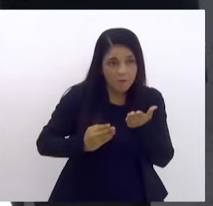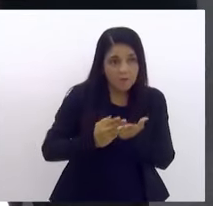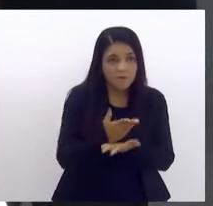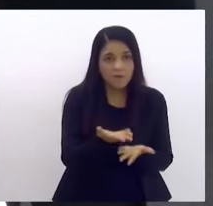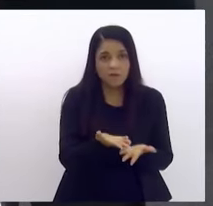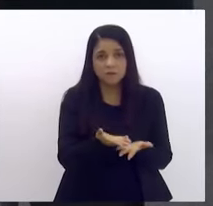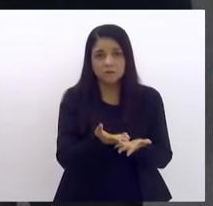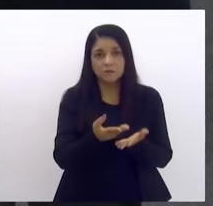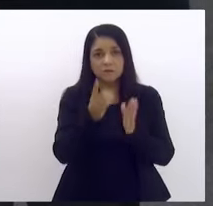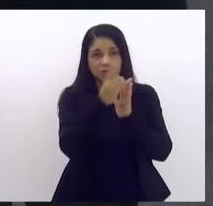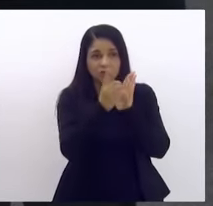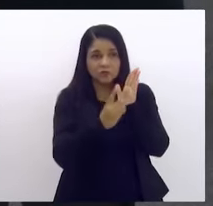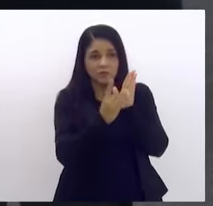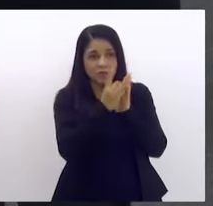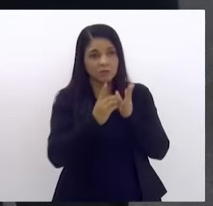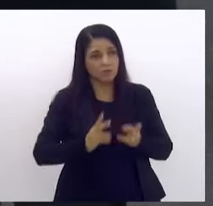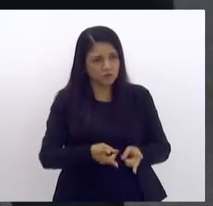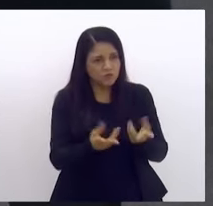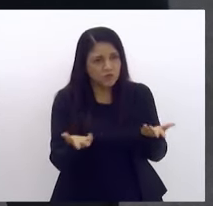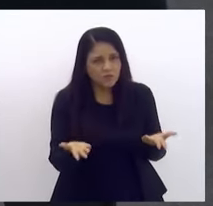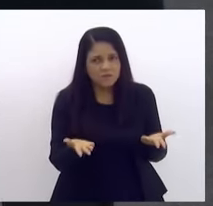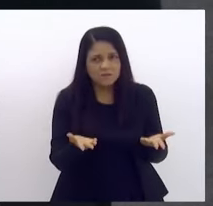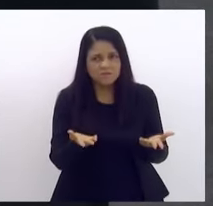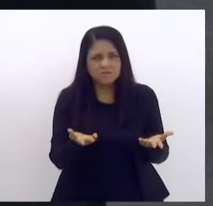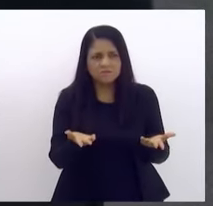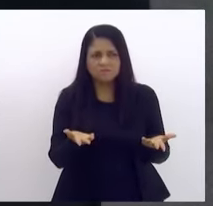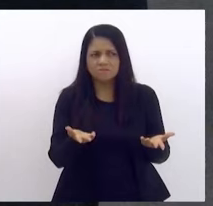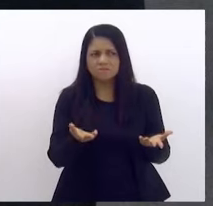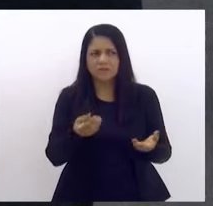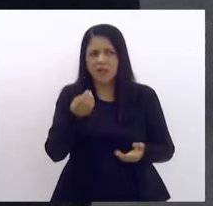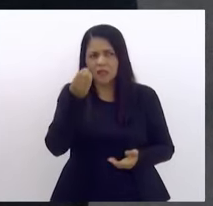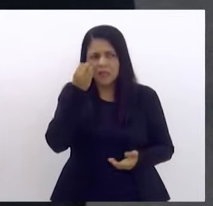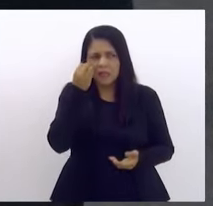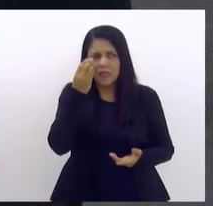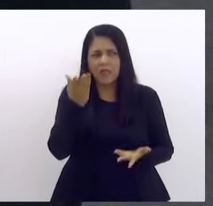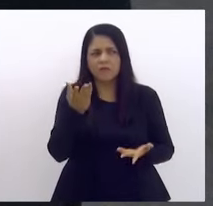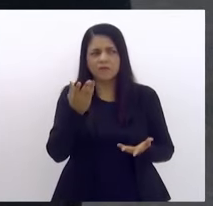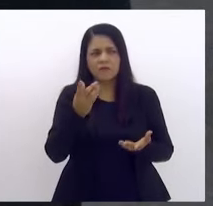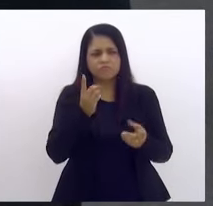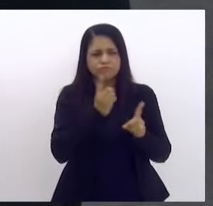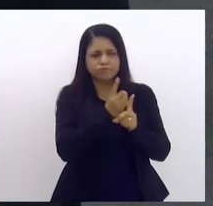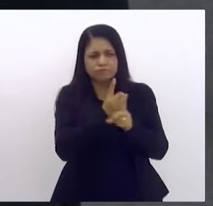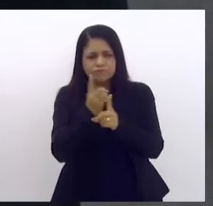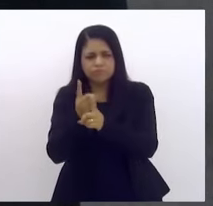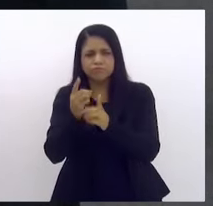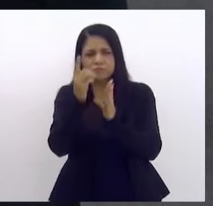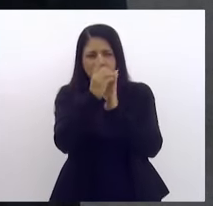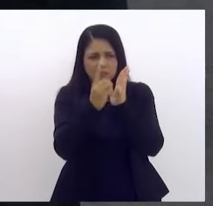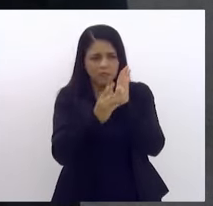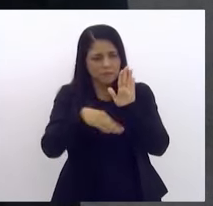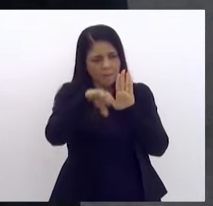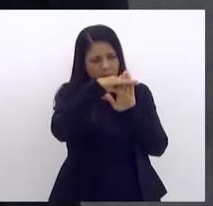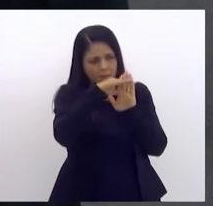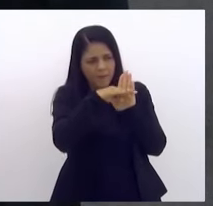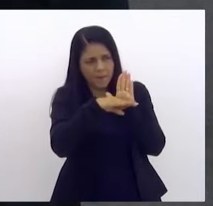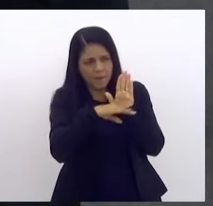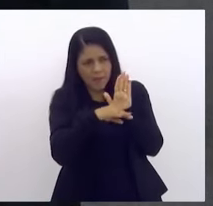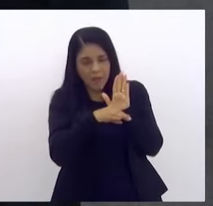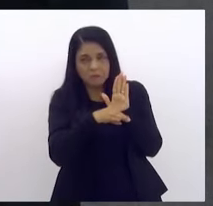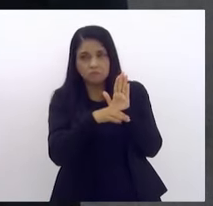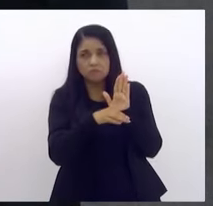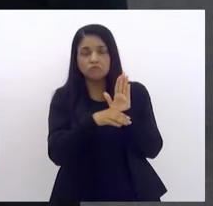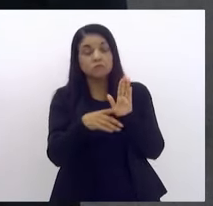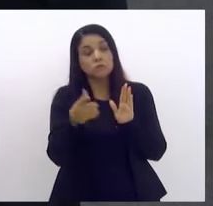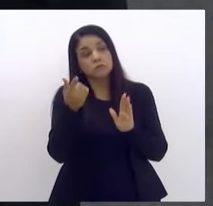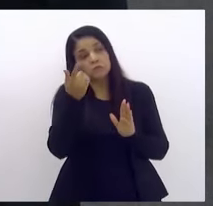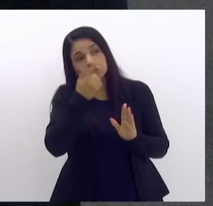e os decretos continuam em pé. Então, eu tentei achar todos os decretos, listei, não sei se eu consegui atingir o